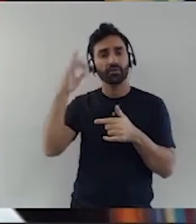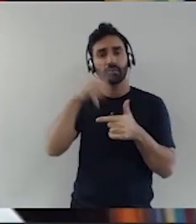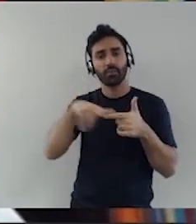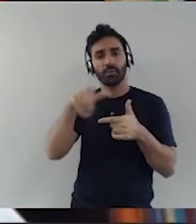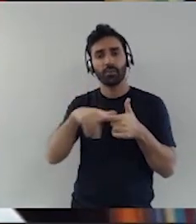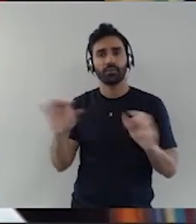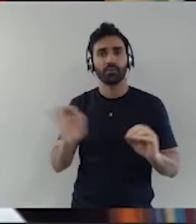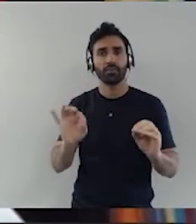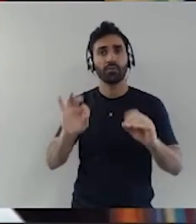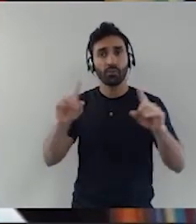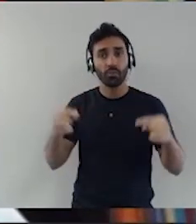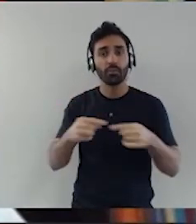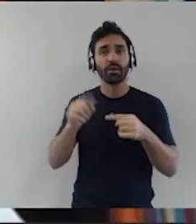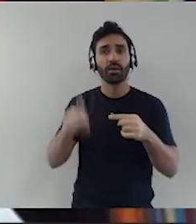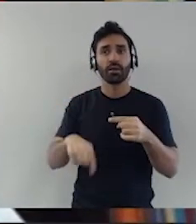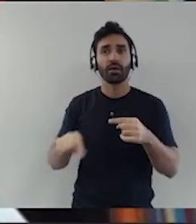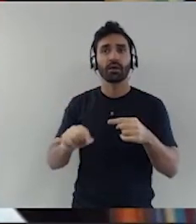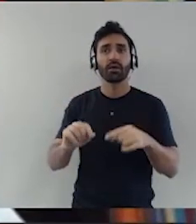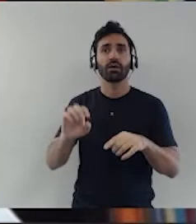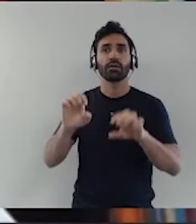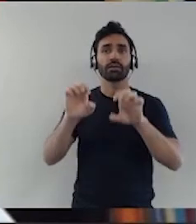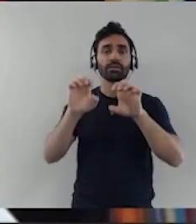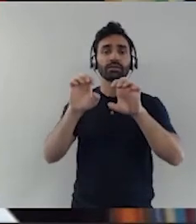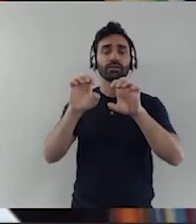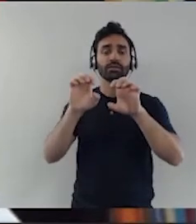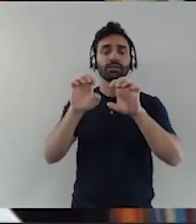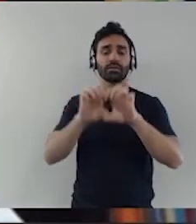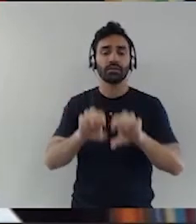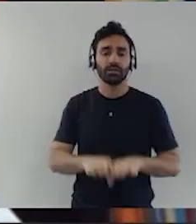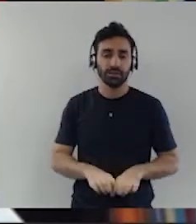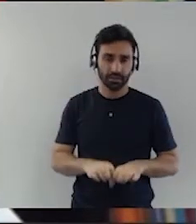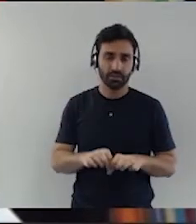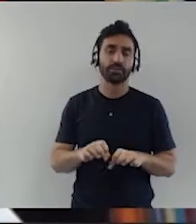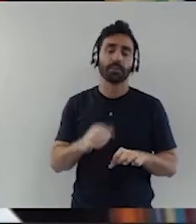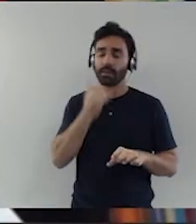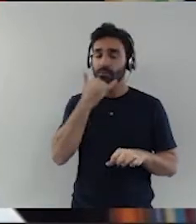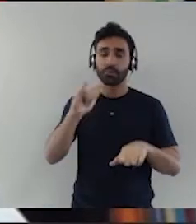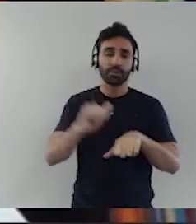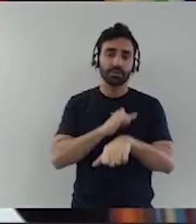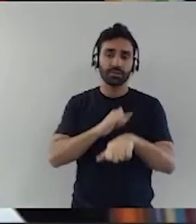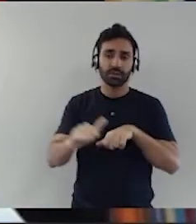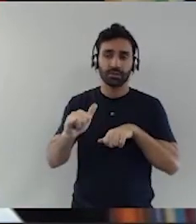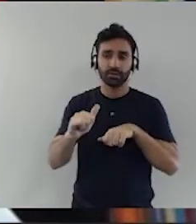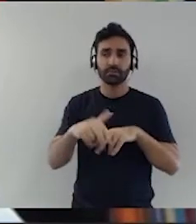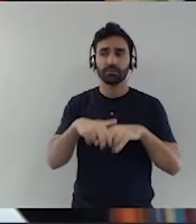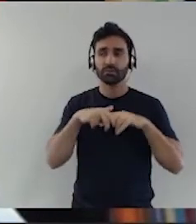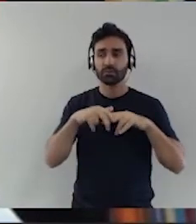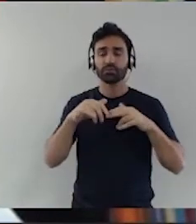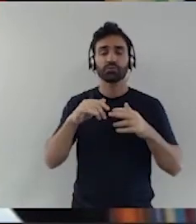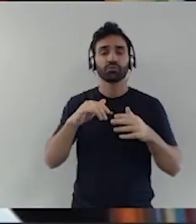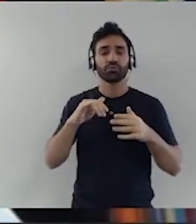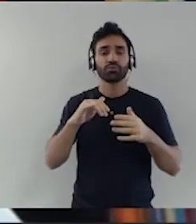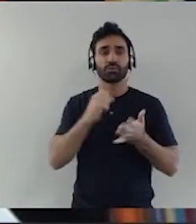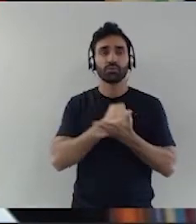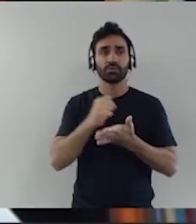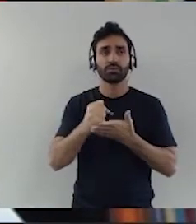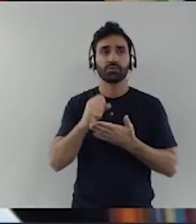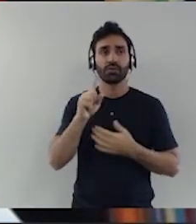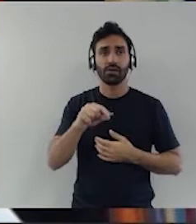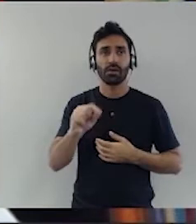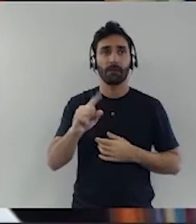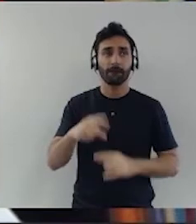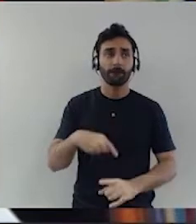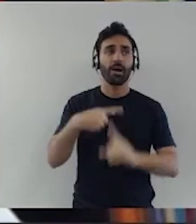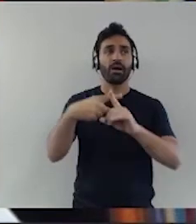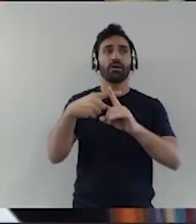estratégia. E o manejo, então, do regime jurídico contratual passa a ser, então, mais um